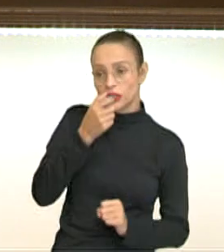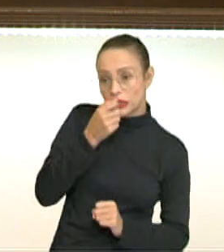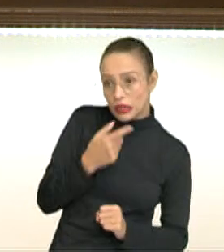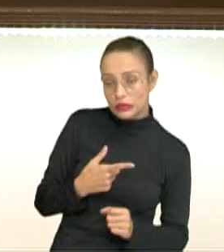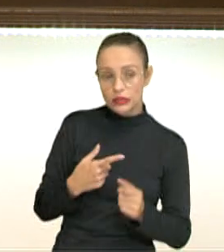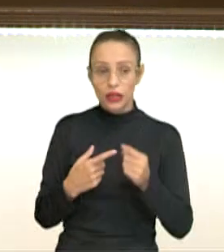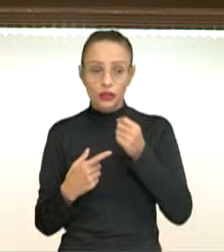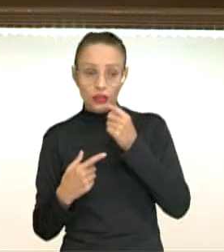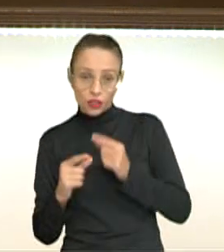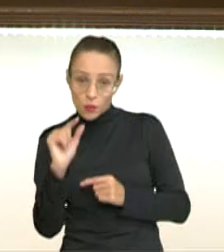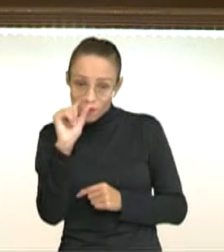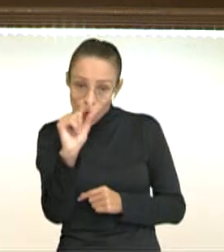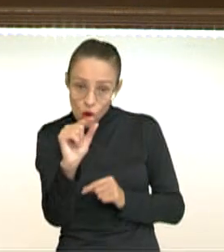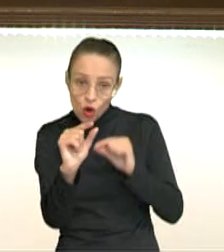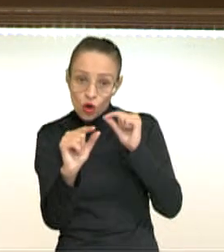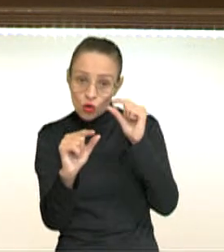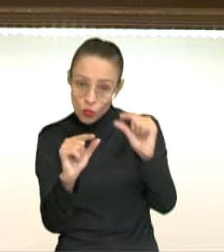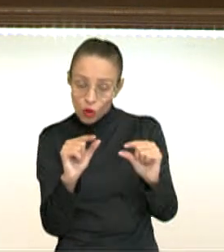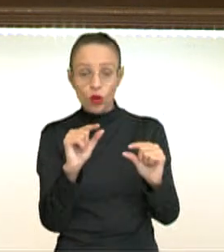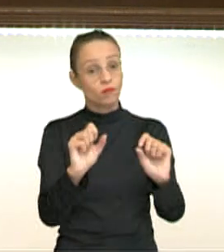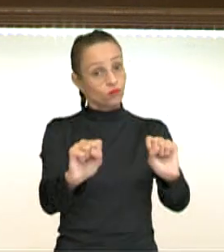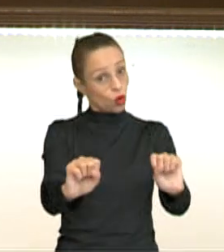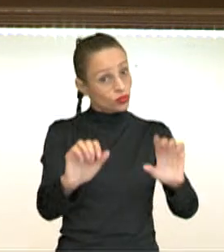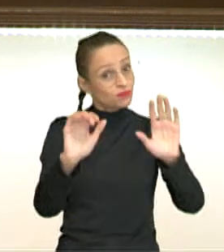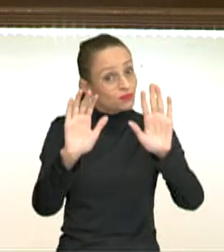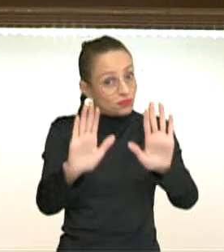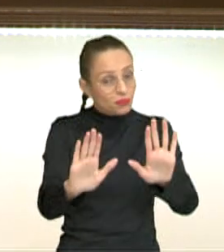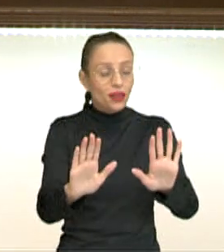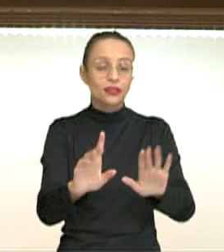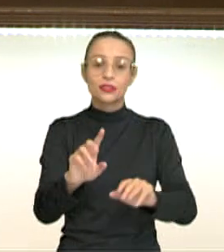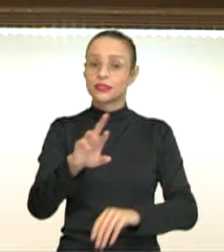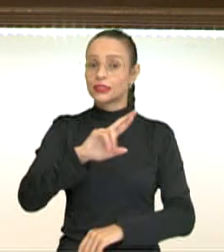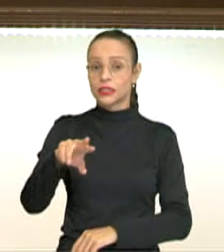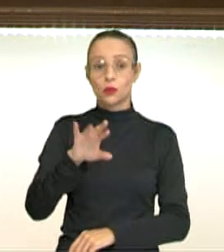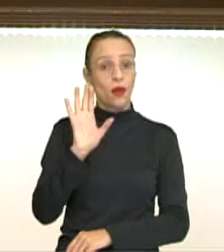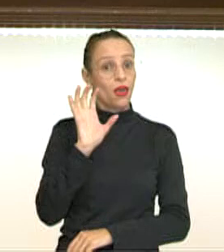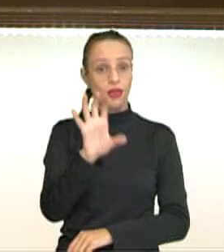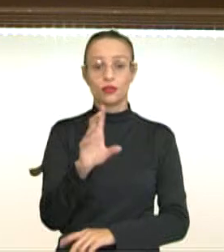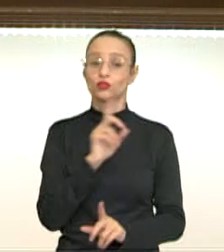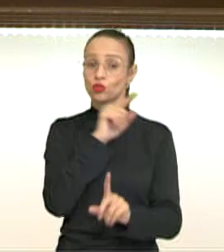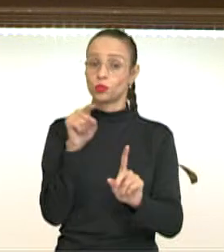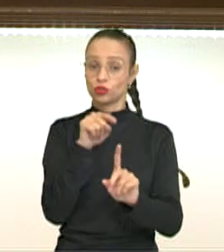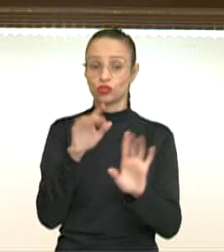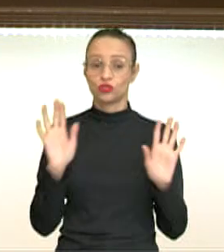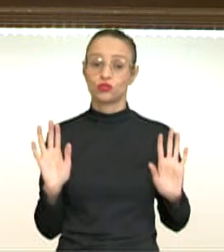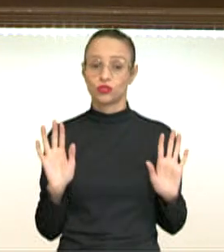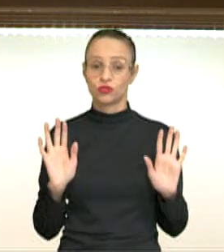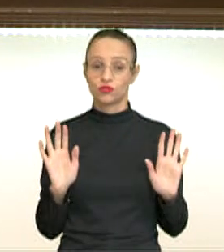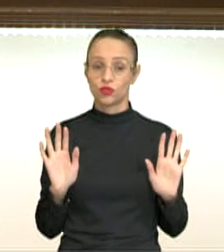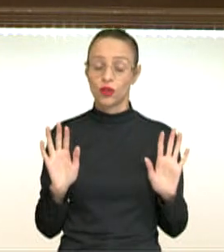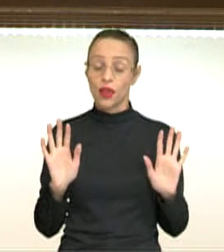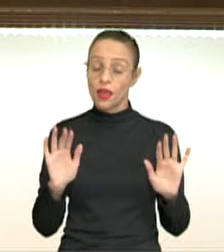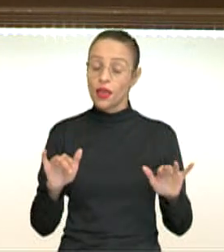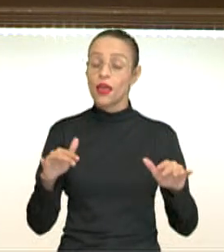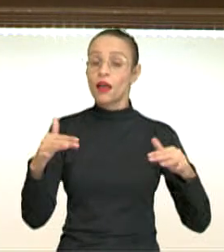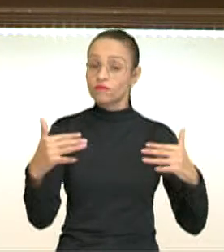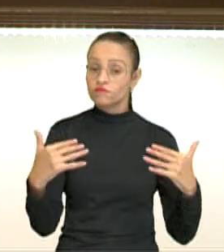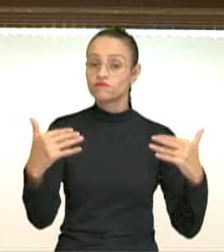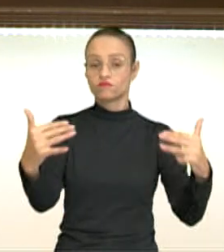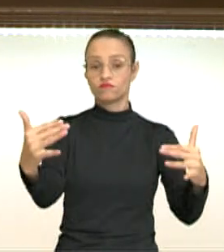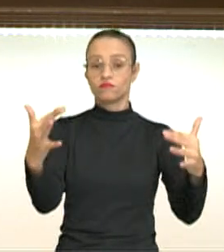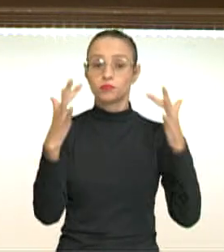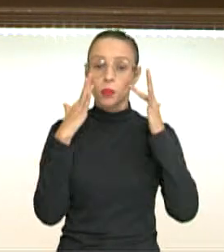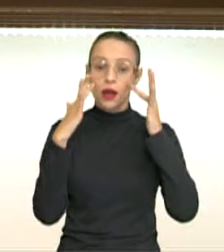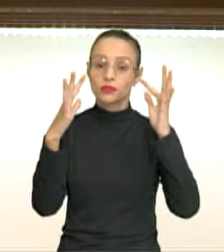chamar a atenção? Pode. No entanto, não é isso que você está indo lá fazer. Você está indo lá para chamar a atenção das pessoas